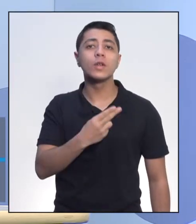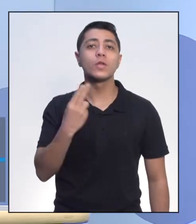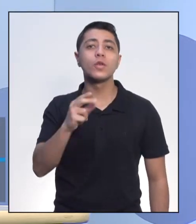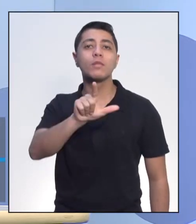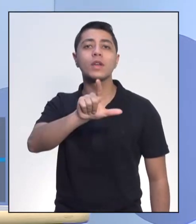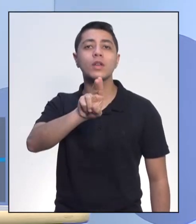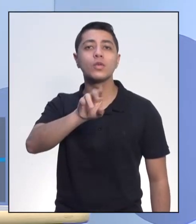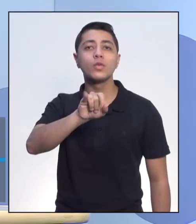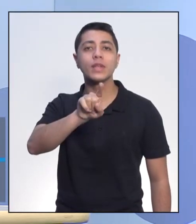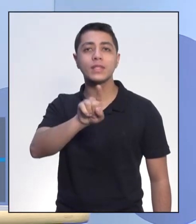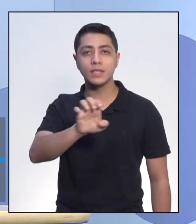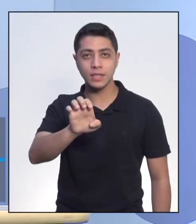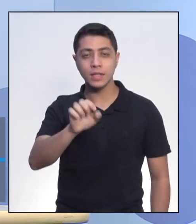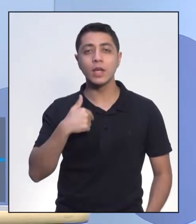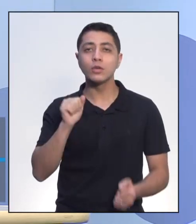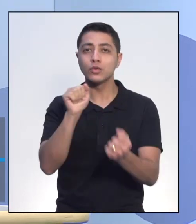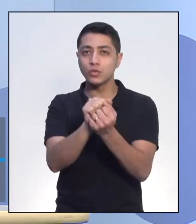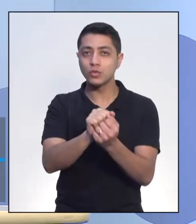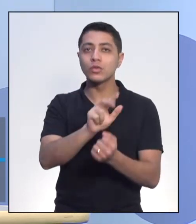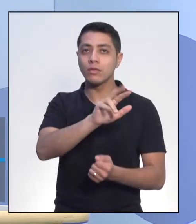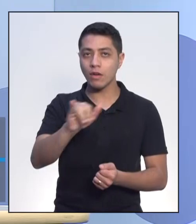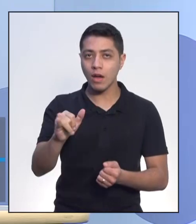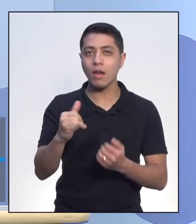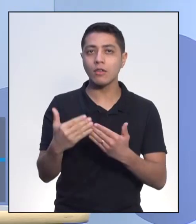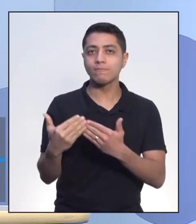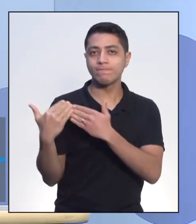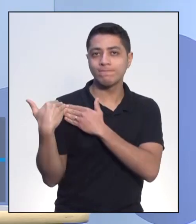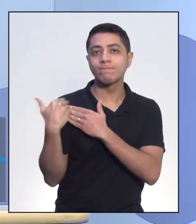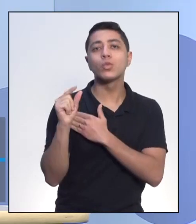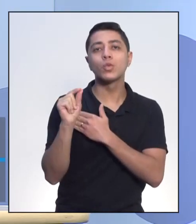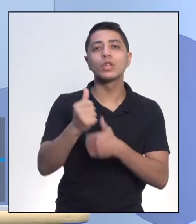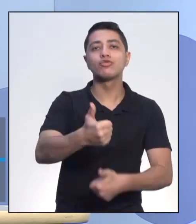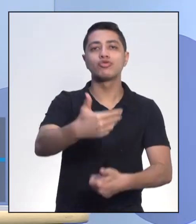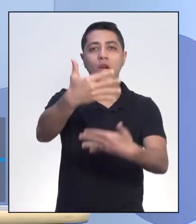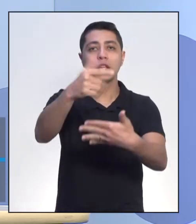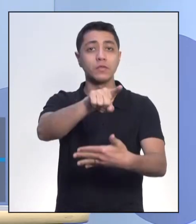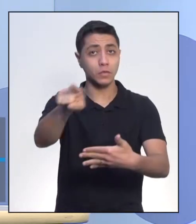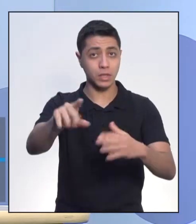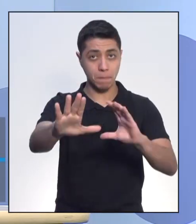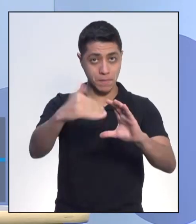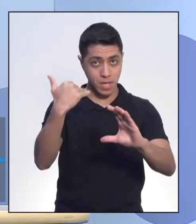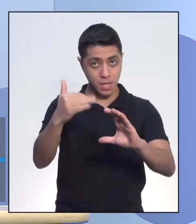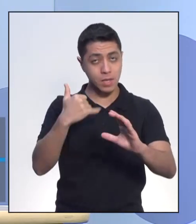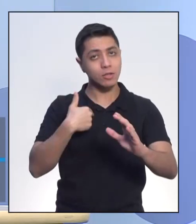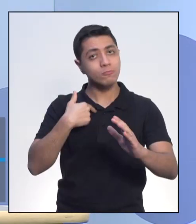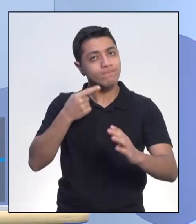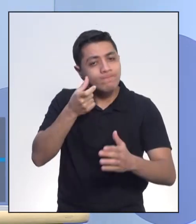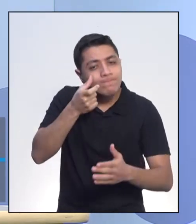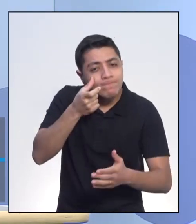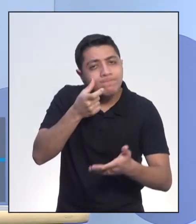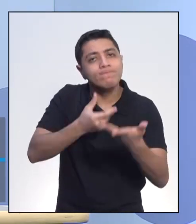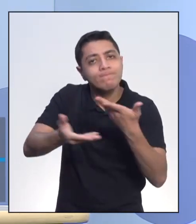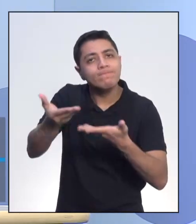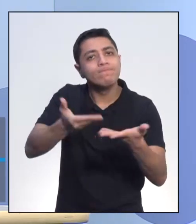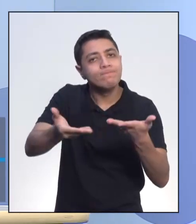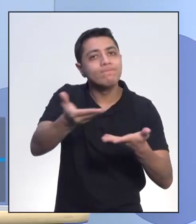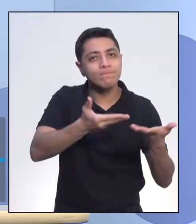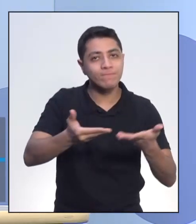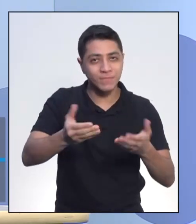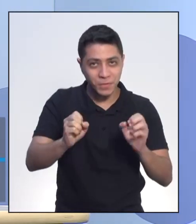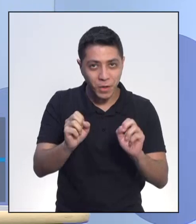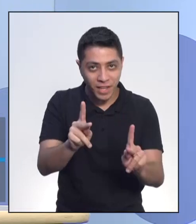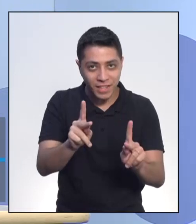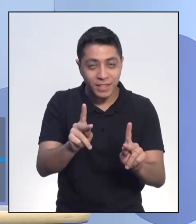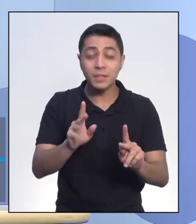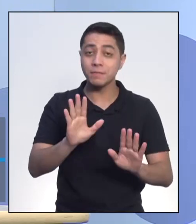vocês, estudantes, as interações via chat, né? Então, vai aparecer aí na tela para vocês os créditos aqui da nossa dupla dinâmica, né,